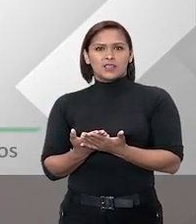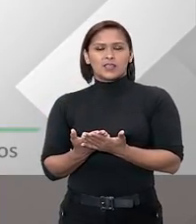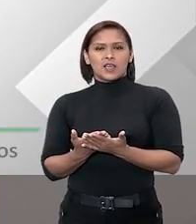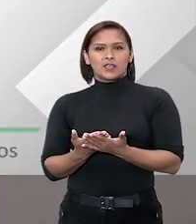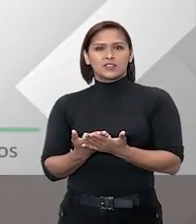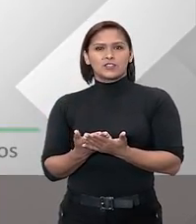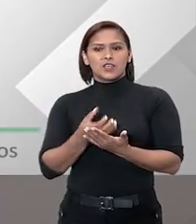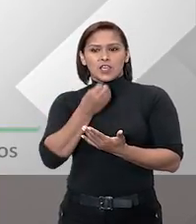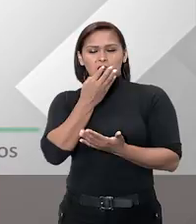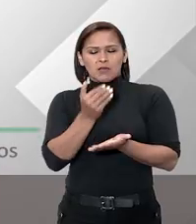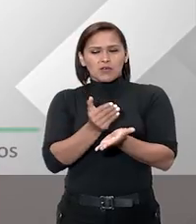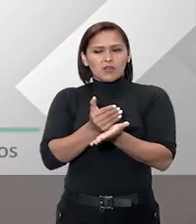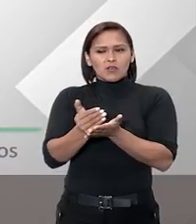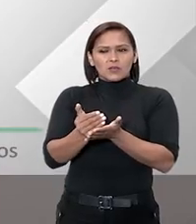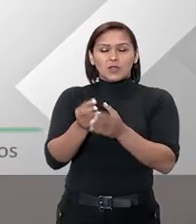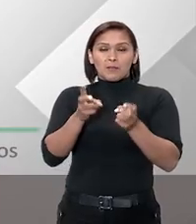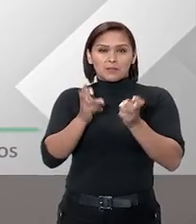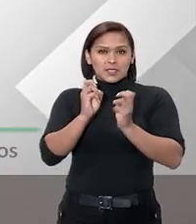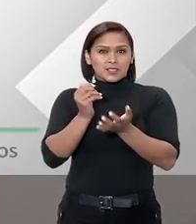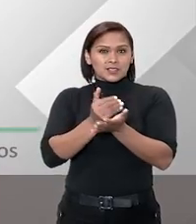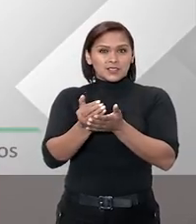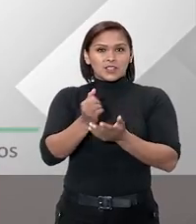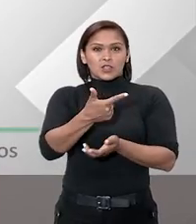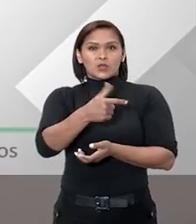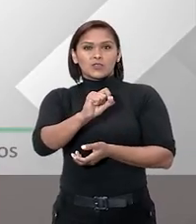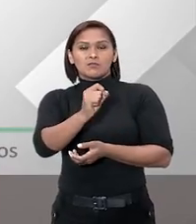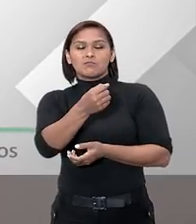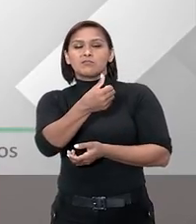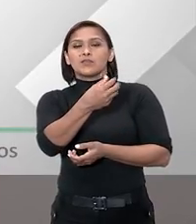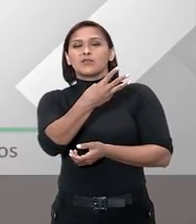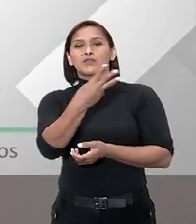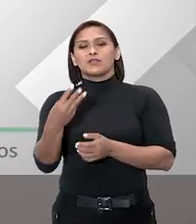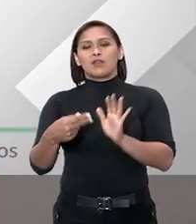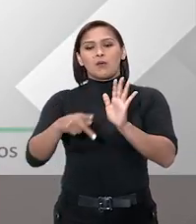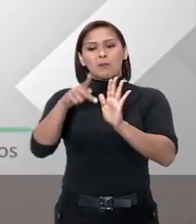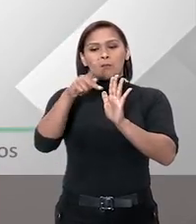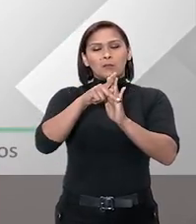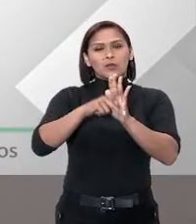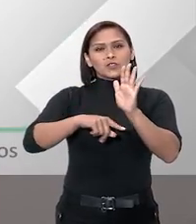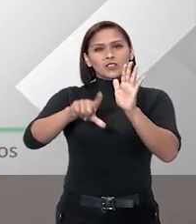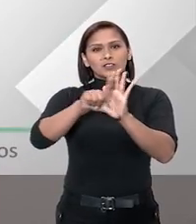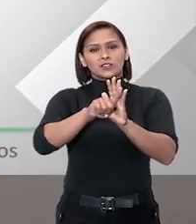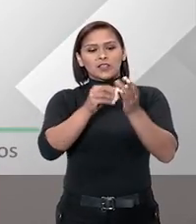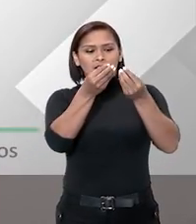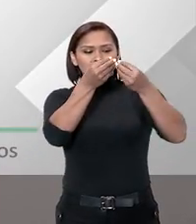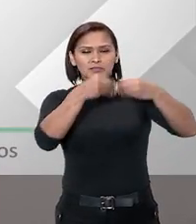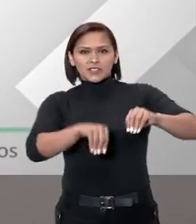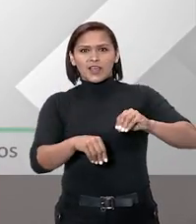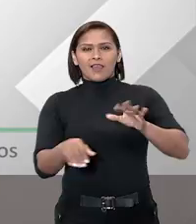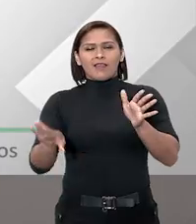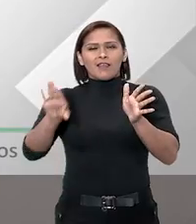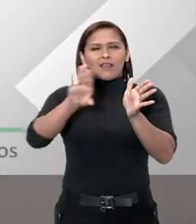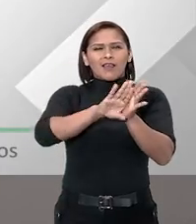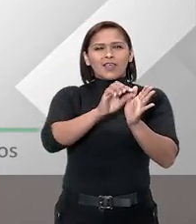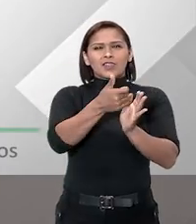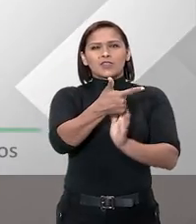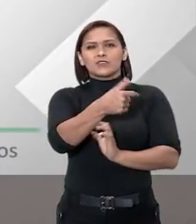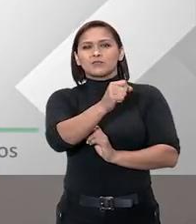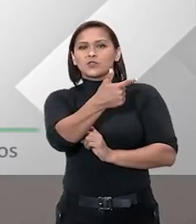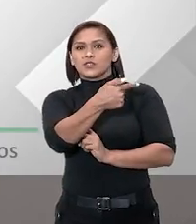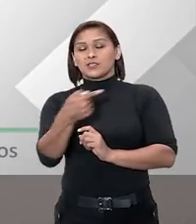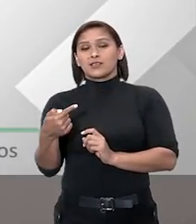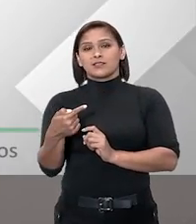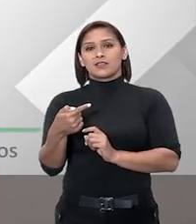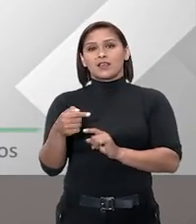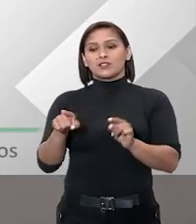algo que decorreu desde, né, vejam, desde 2003, com um projeto de sem dano, até 2017, com a